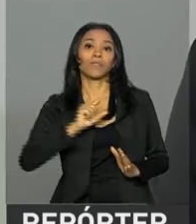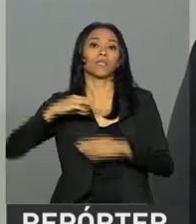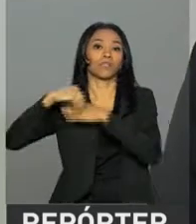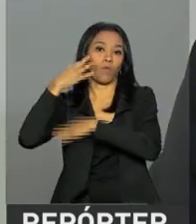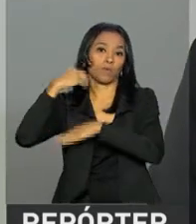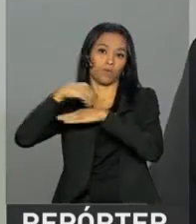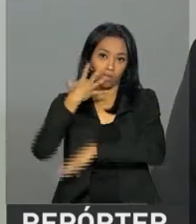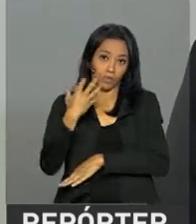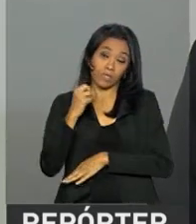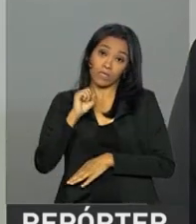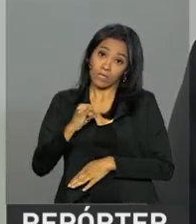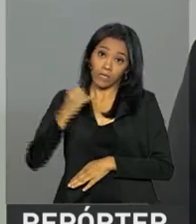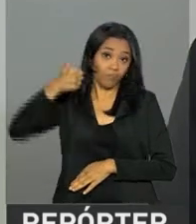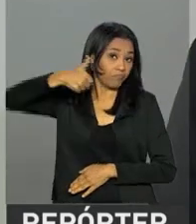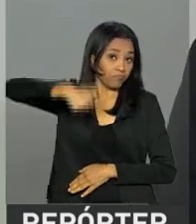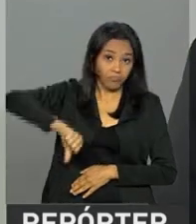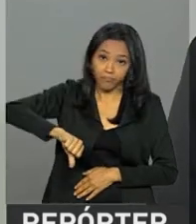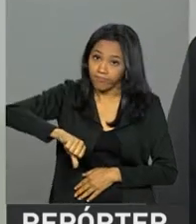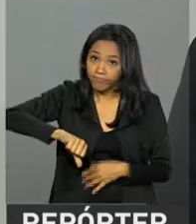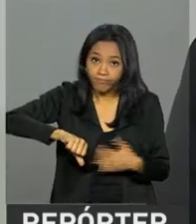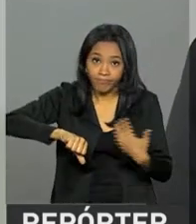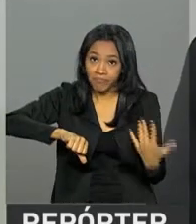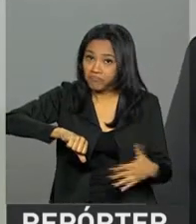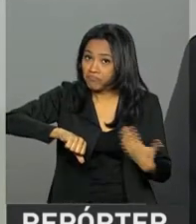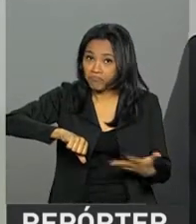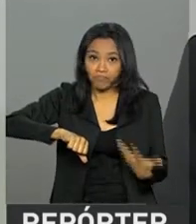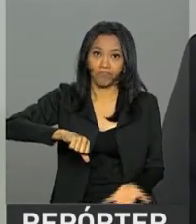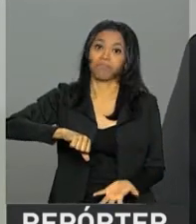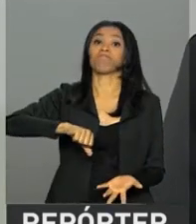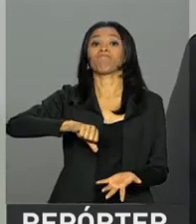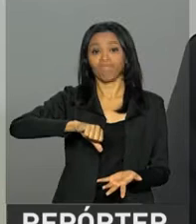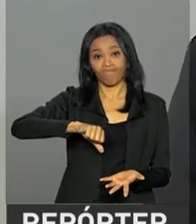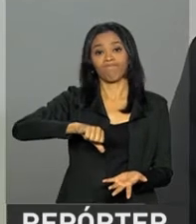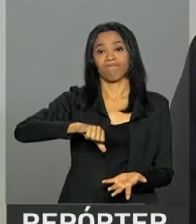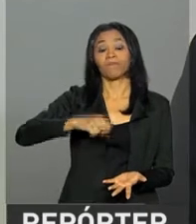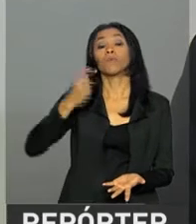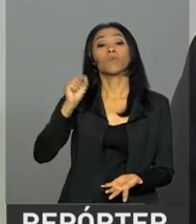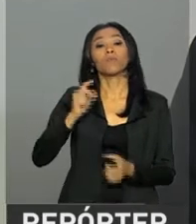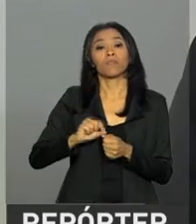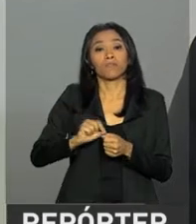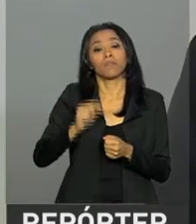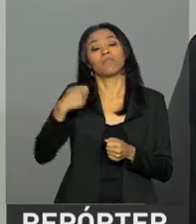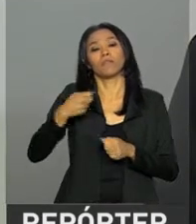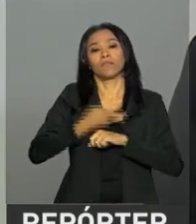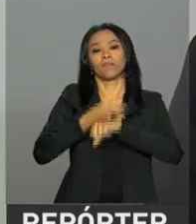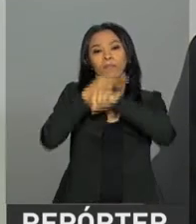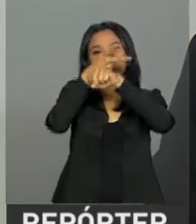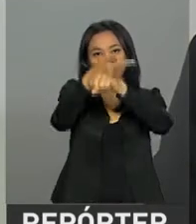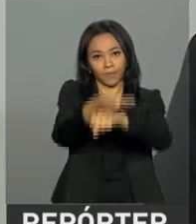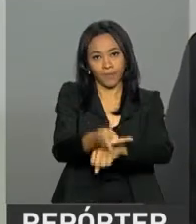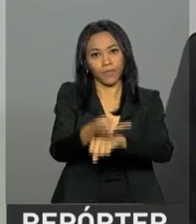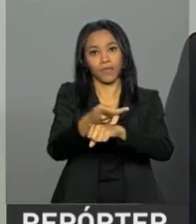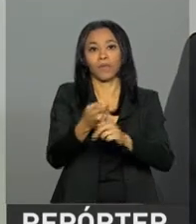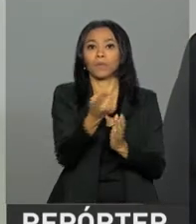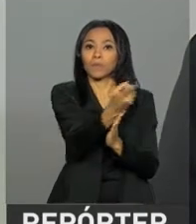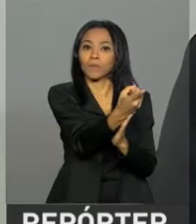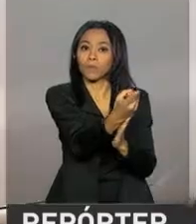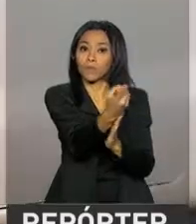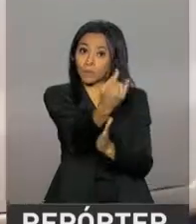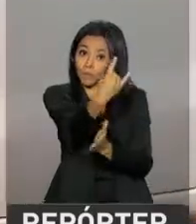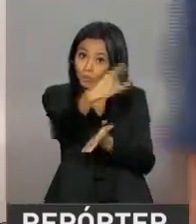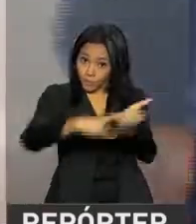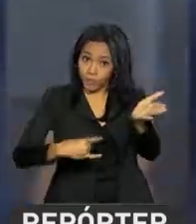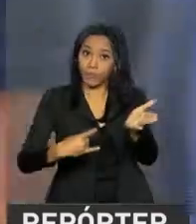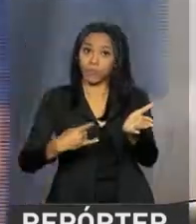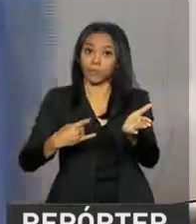caso não tenha ocorrido o processamento automático do do benefício caberá a ela solicitar o requerimento naquele momento